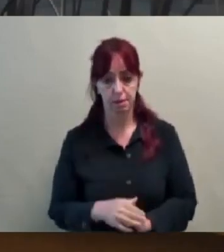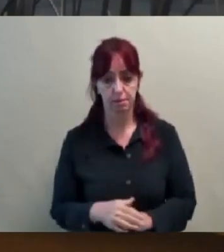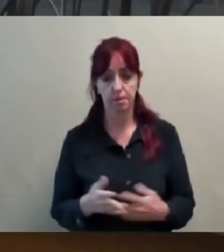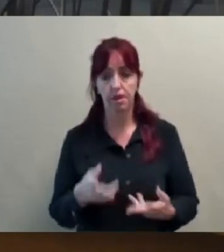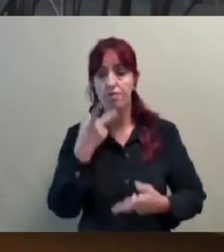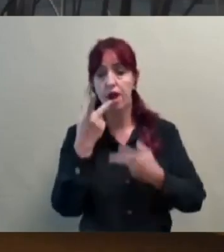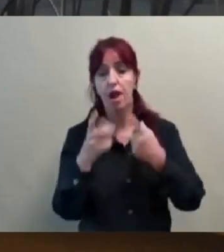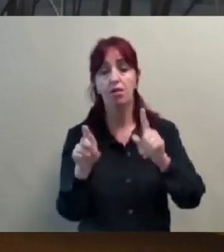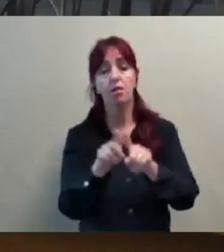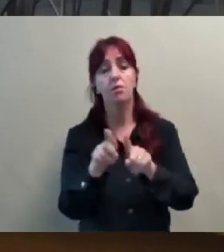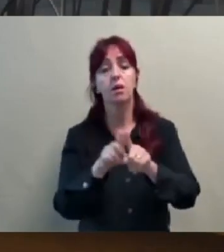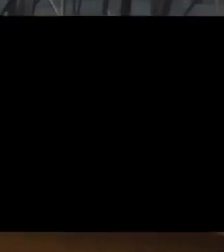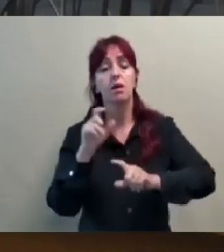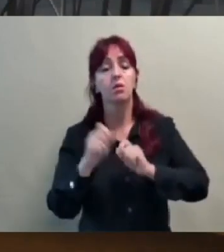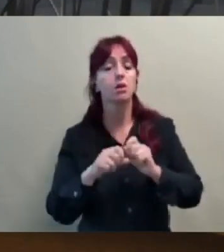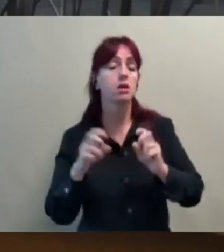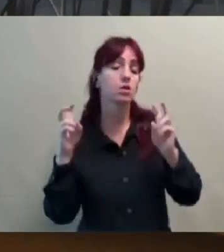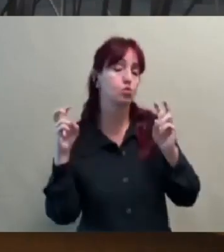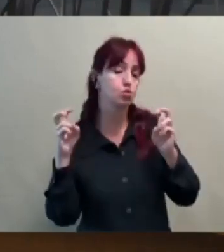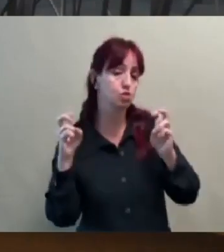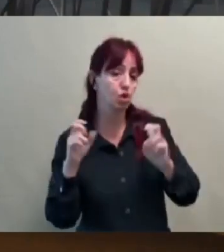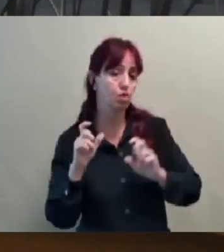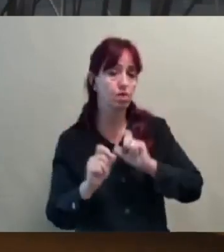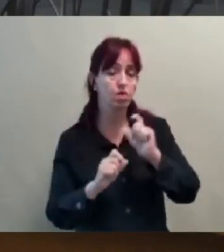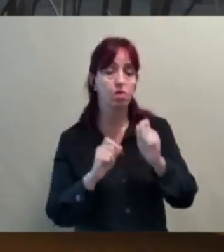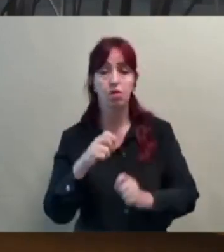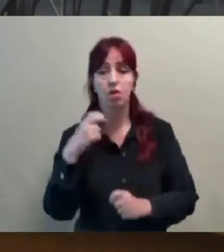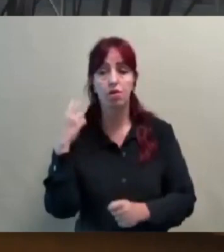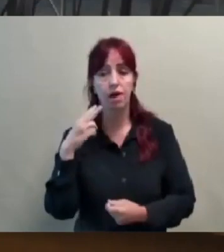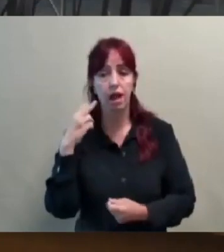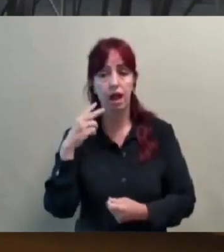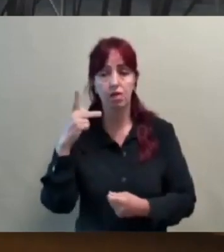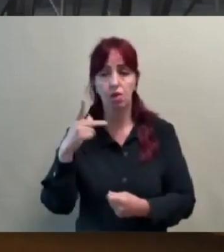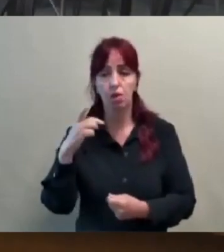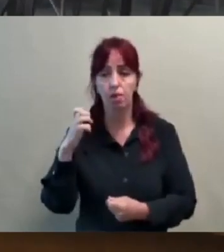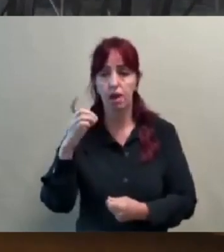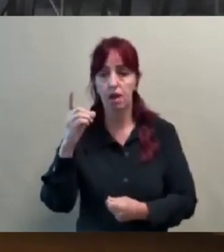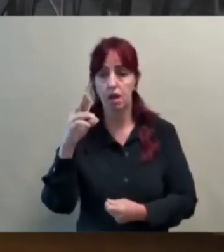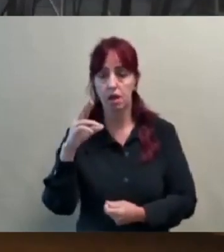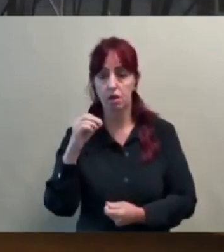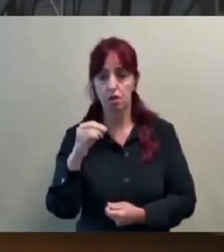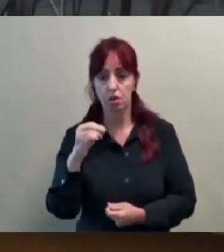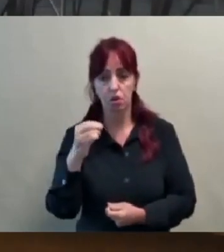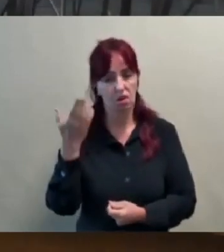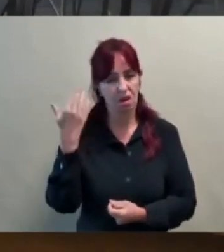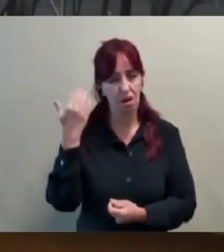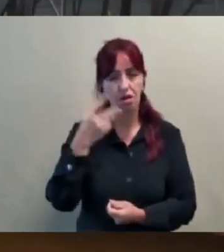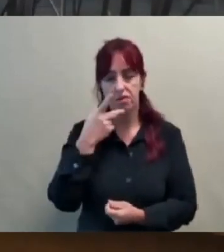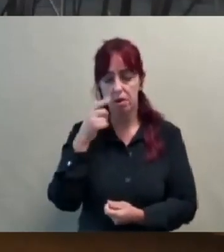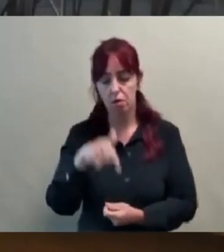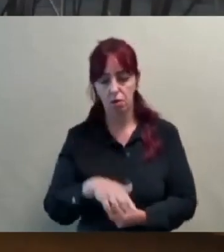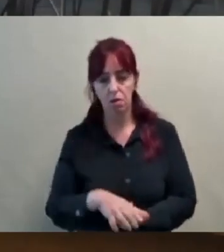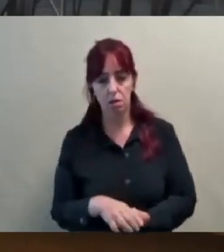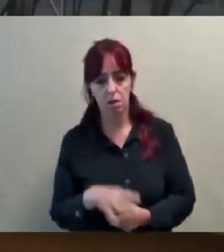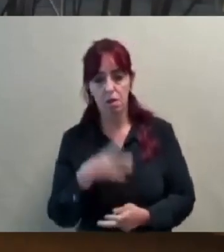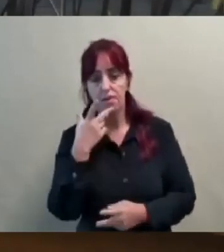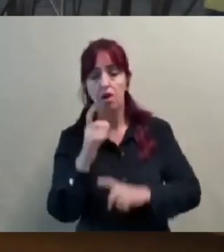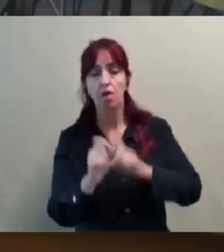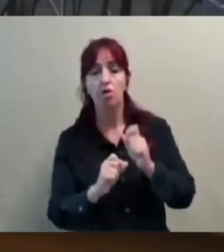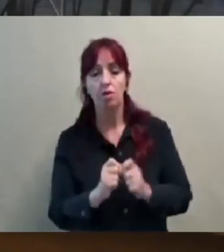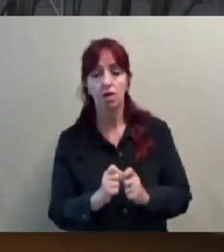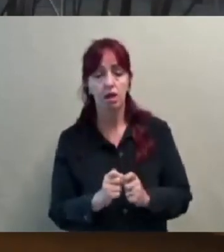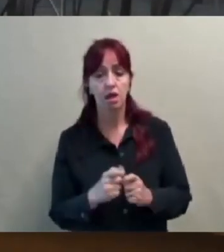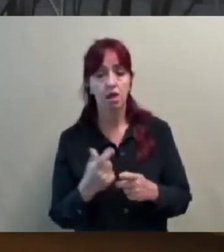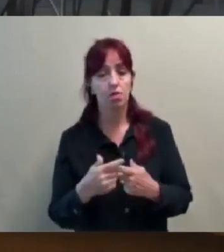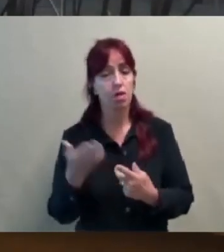também sobre o que o vereador Pedro Patrus outro dia disse aqui. Ele disse aqui, por exemplo, que quando ele tomou